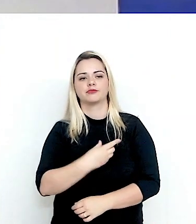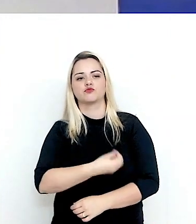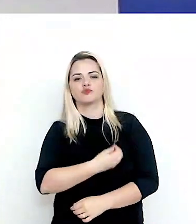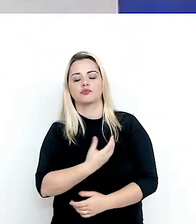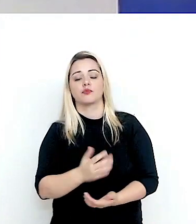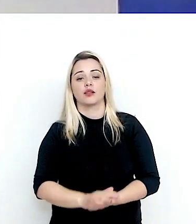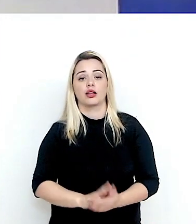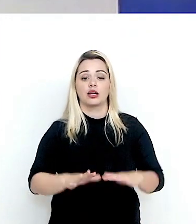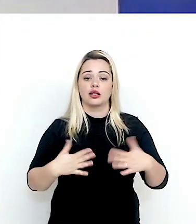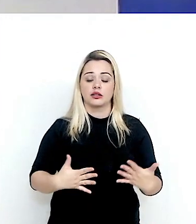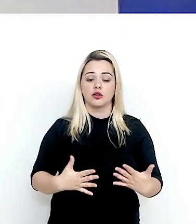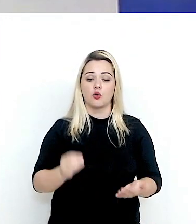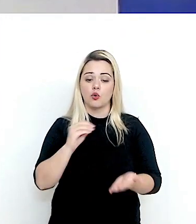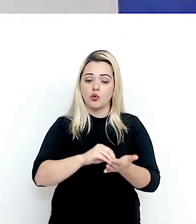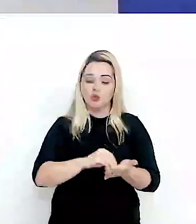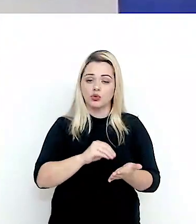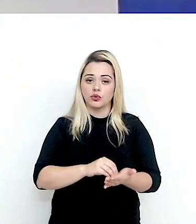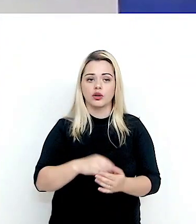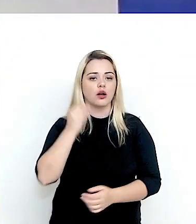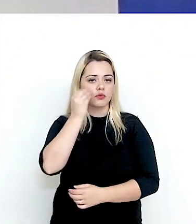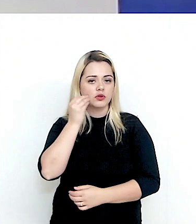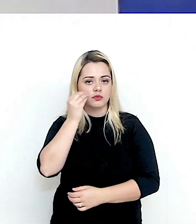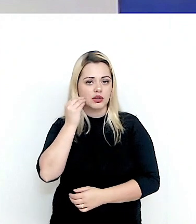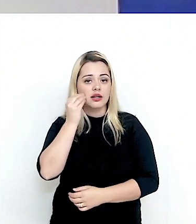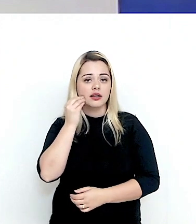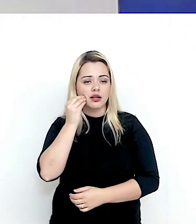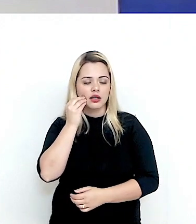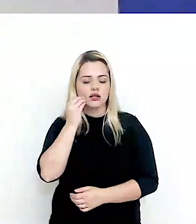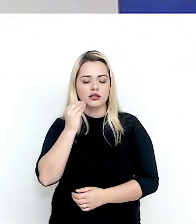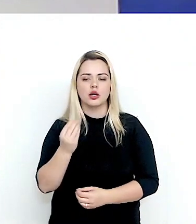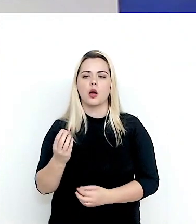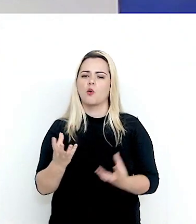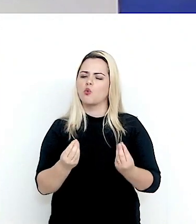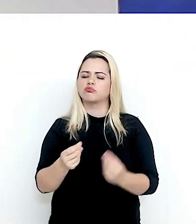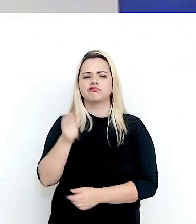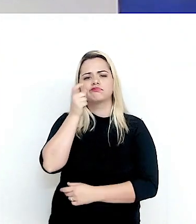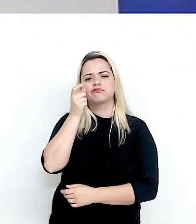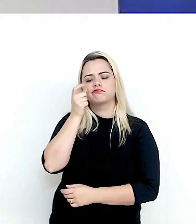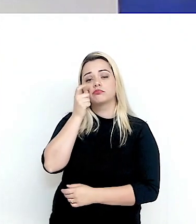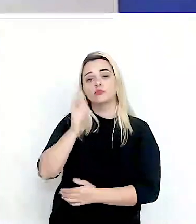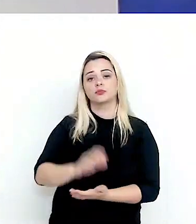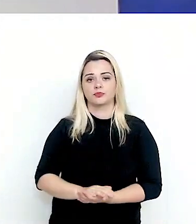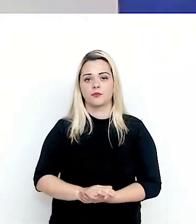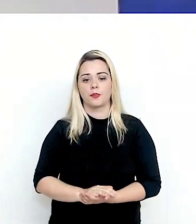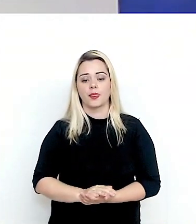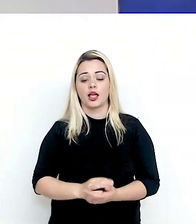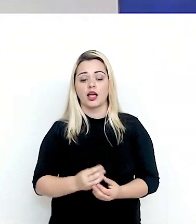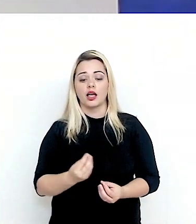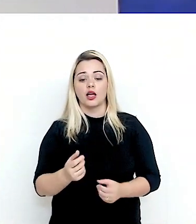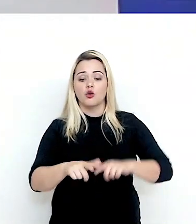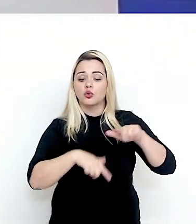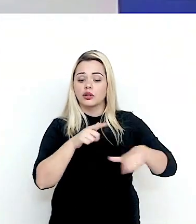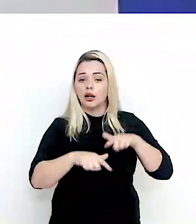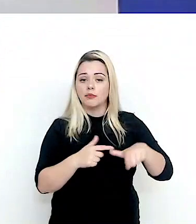gostaria de acrescentar um experiência que do ponto de vista diplomático é muito interessante são os mecanismos de